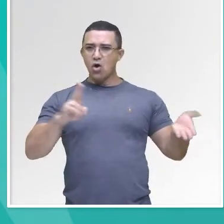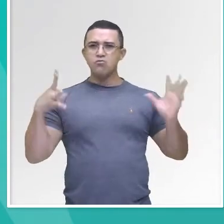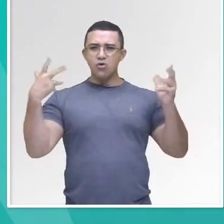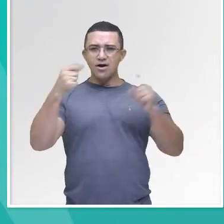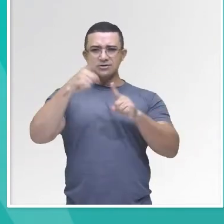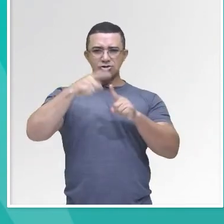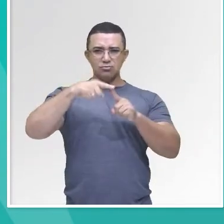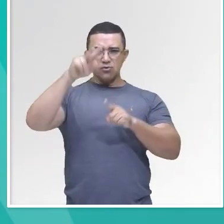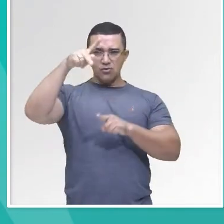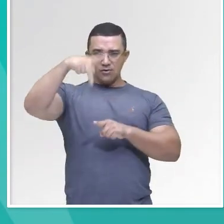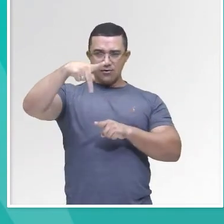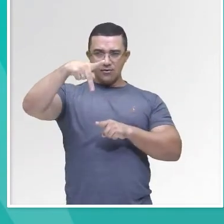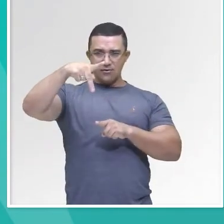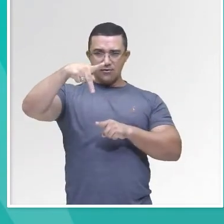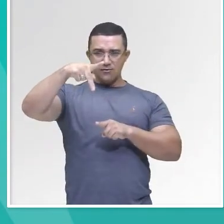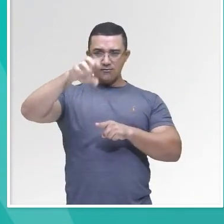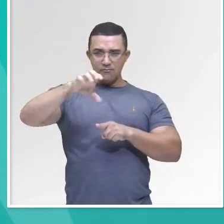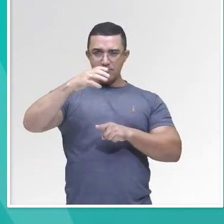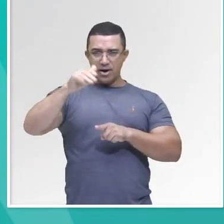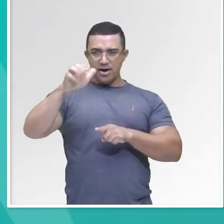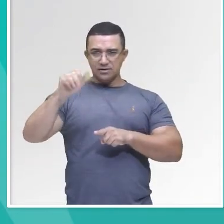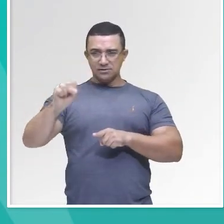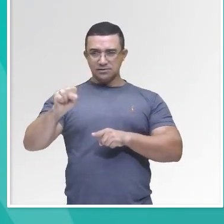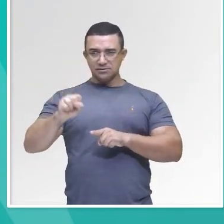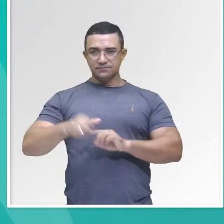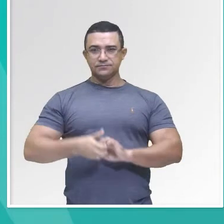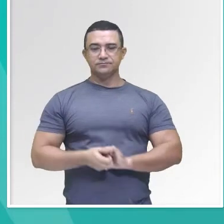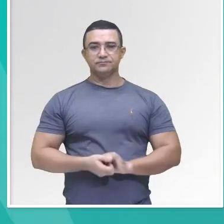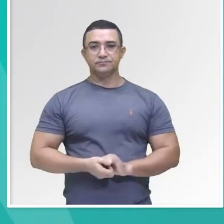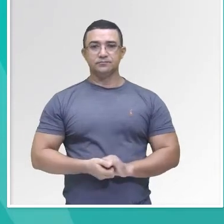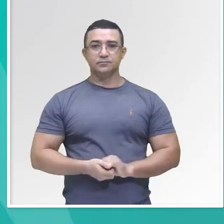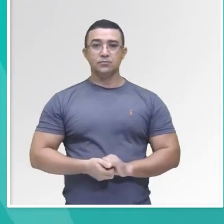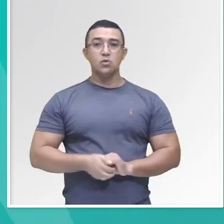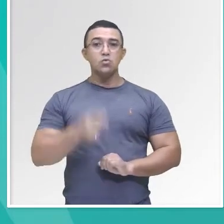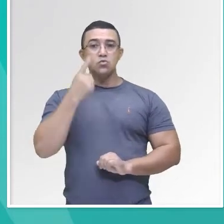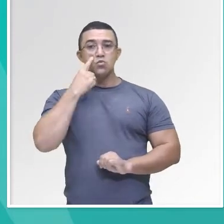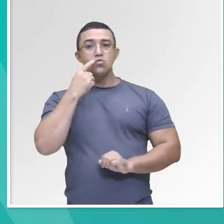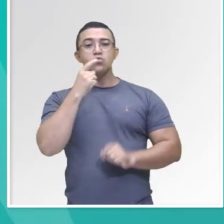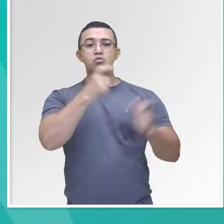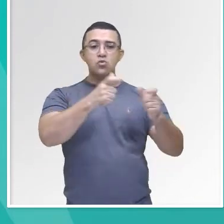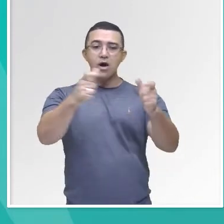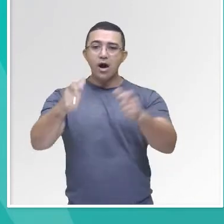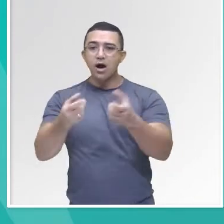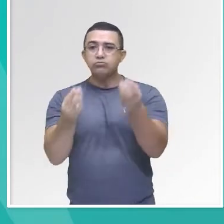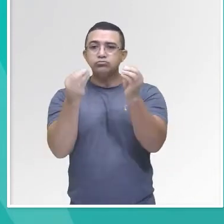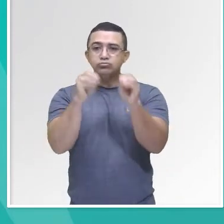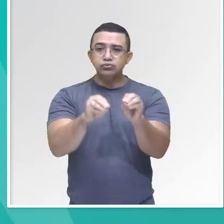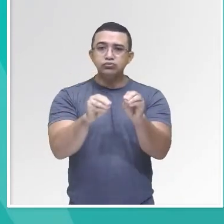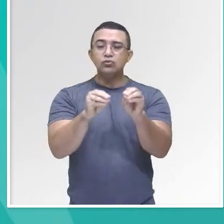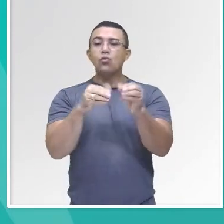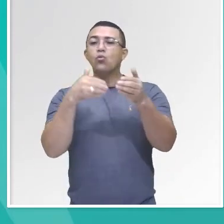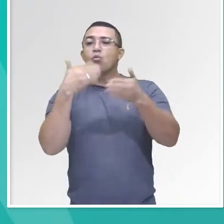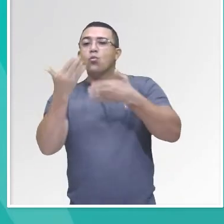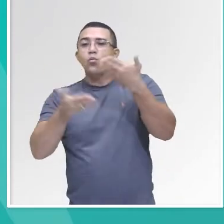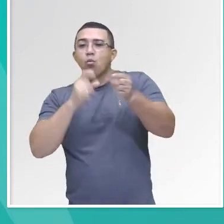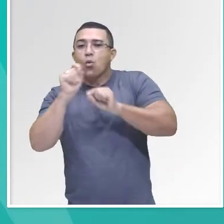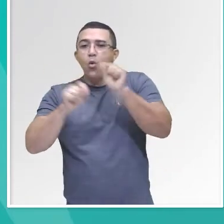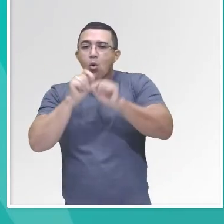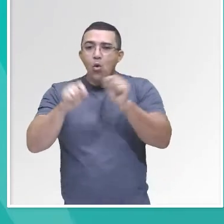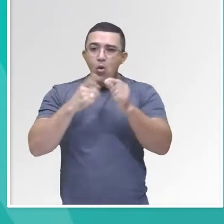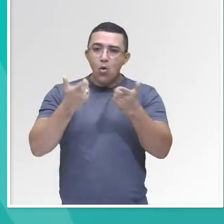vamos relembrar cada uma delas, qual é a posição de cada uma delas, qual é a função, como